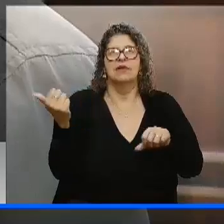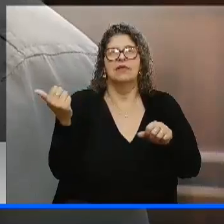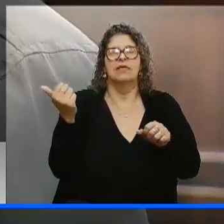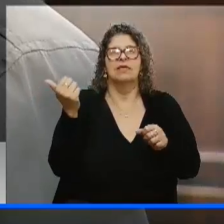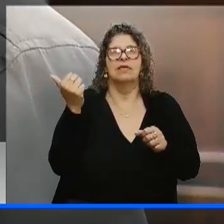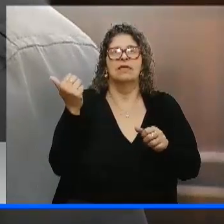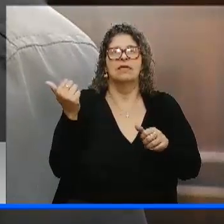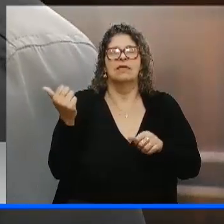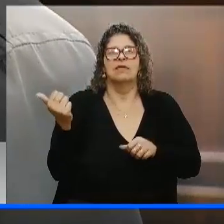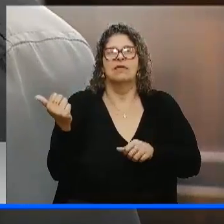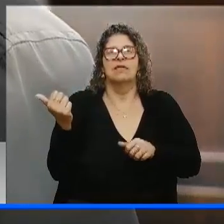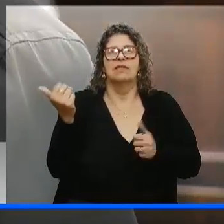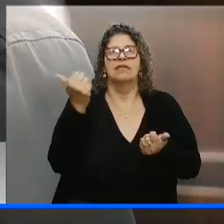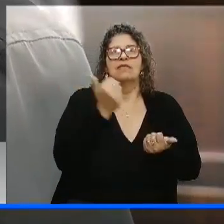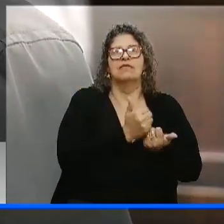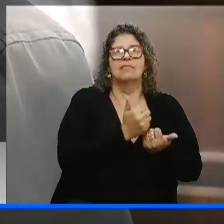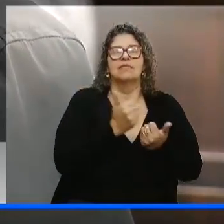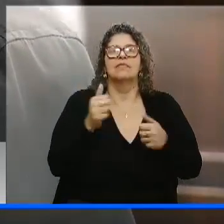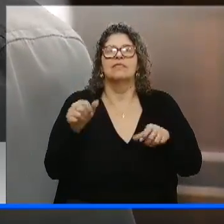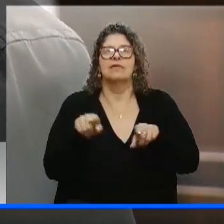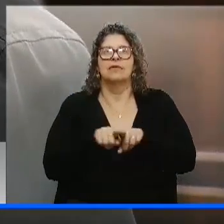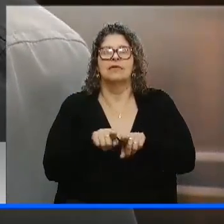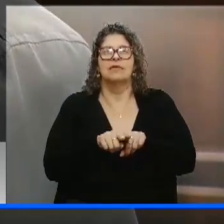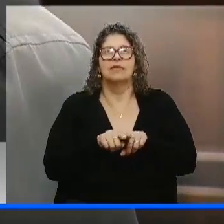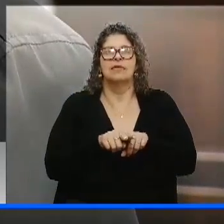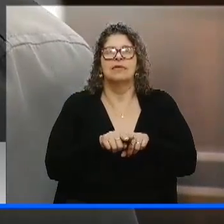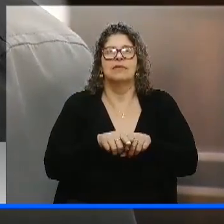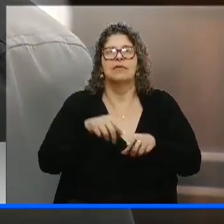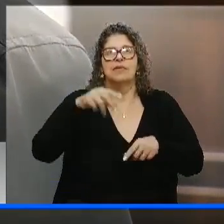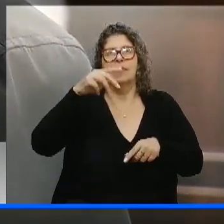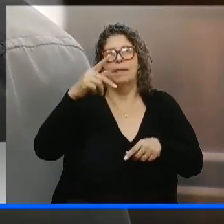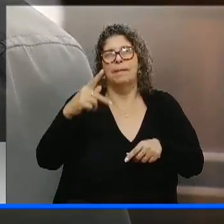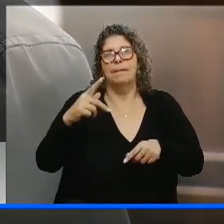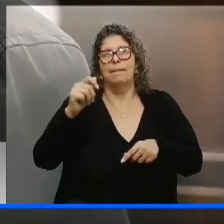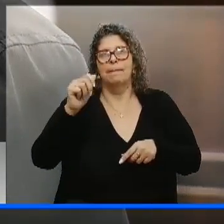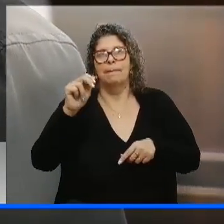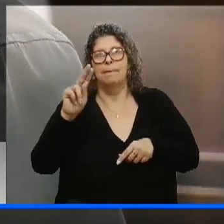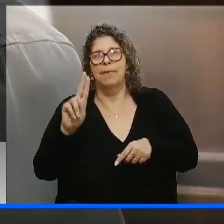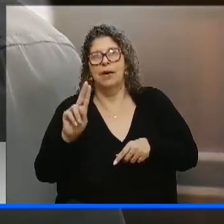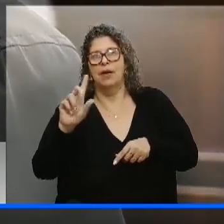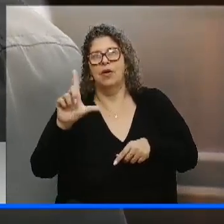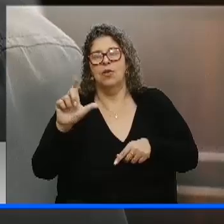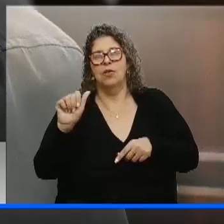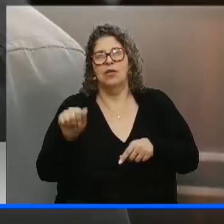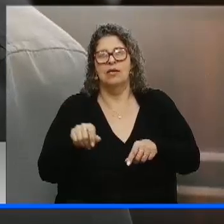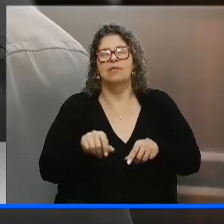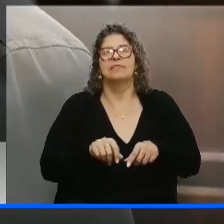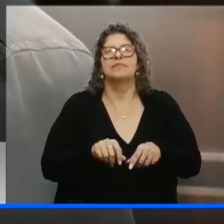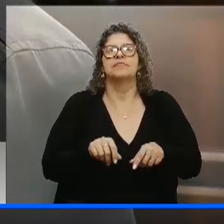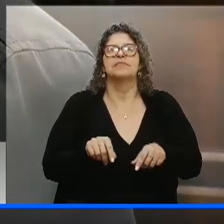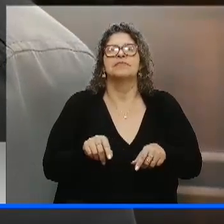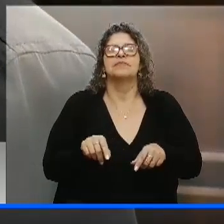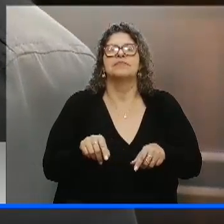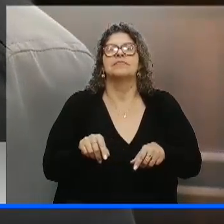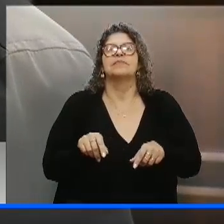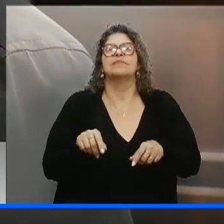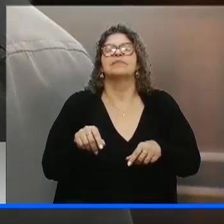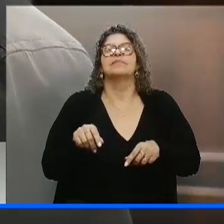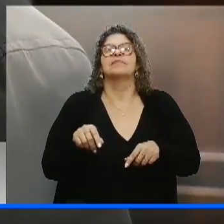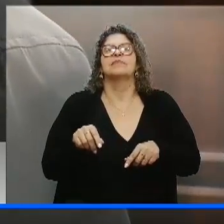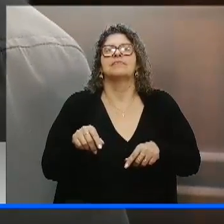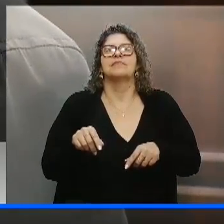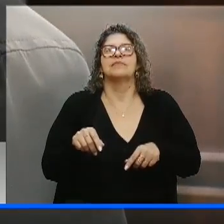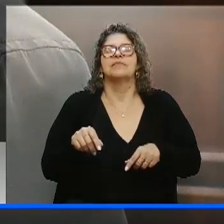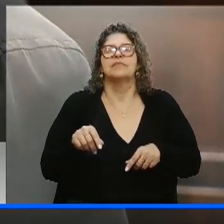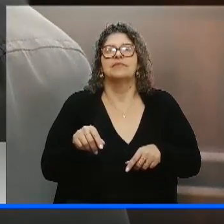sabe um dia na prefeita paula de pelotas a assumir a prefeitura o sul que vêm aqui convidar para a festa que nós vamos estar no